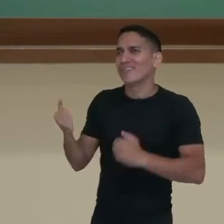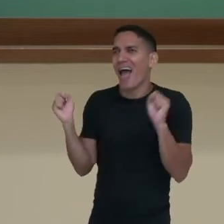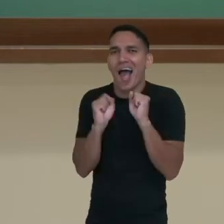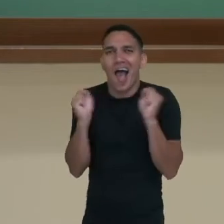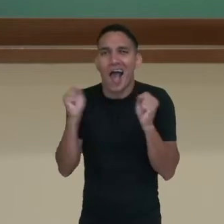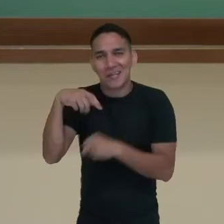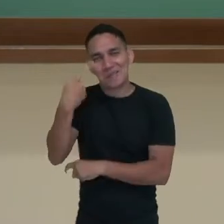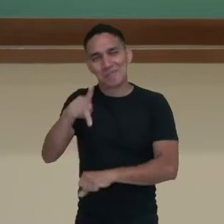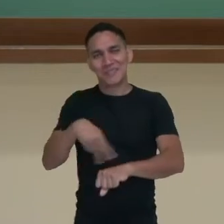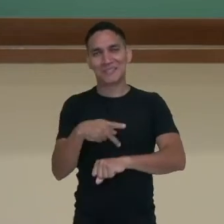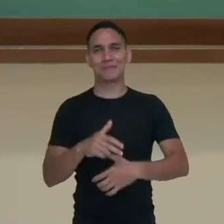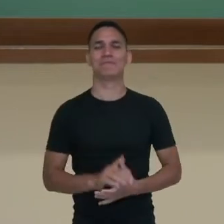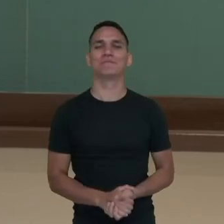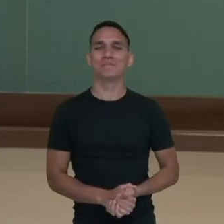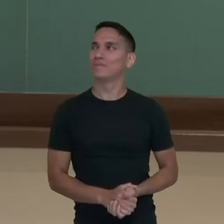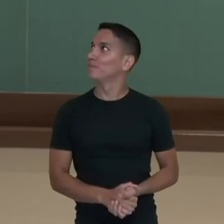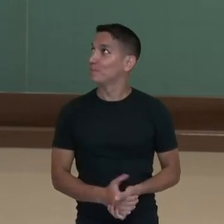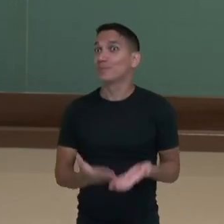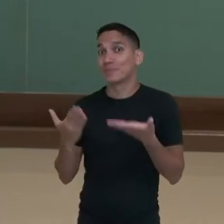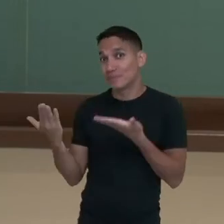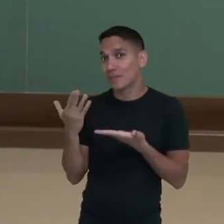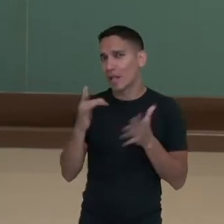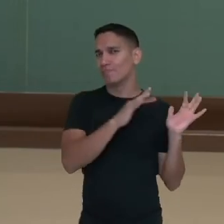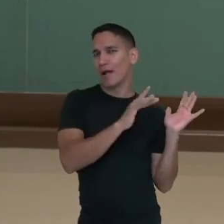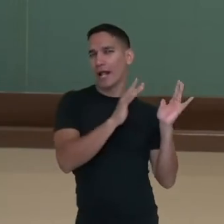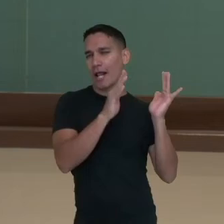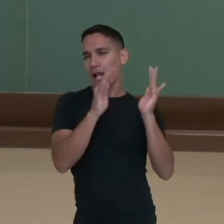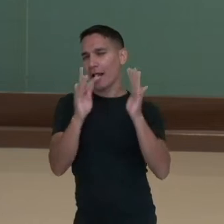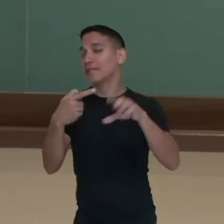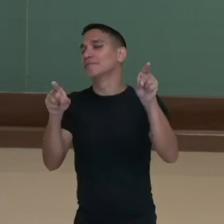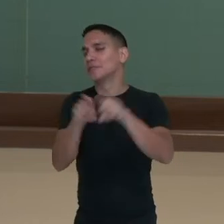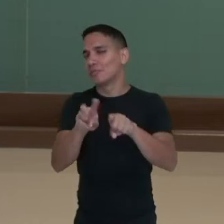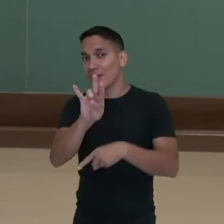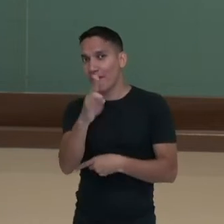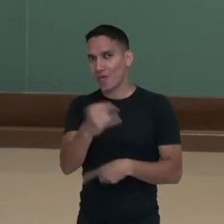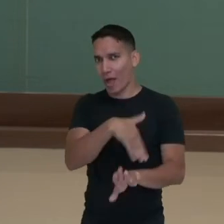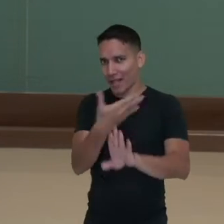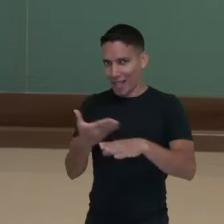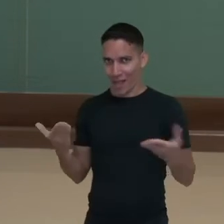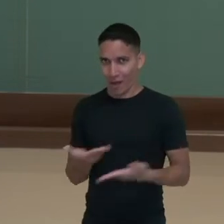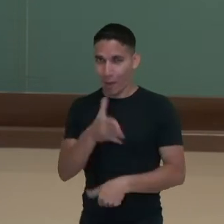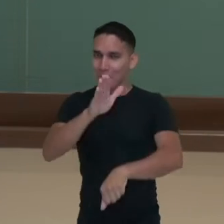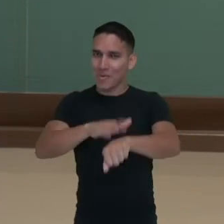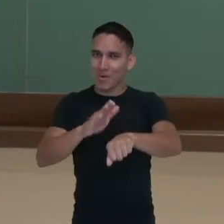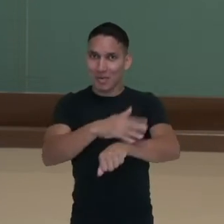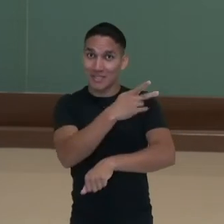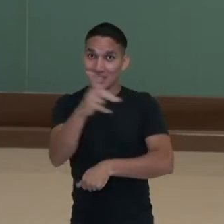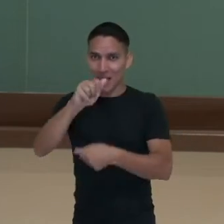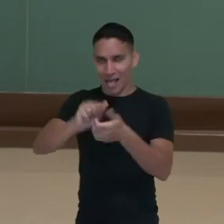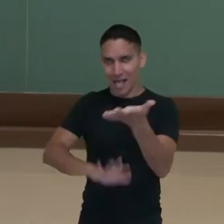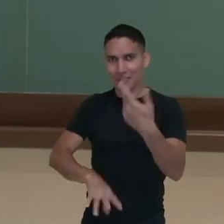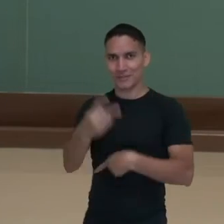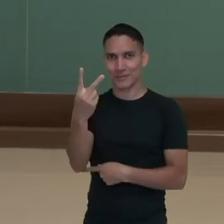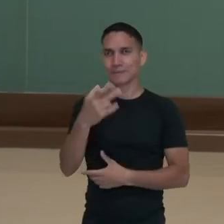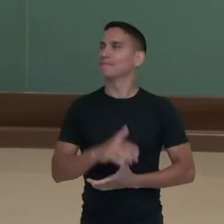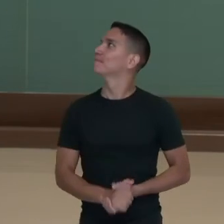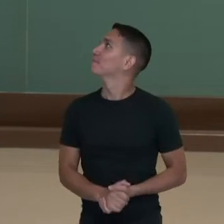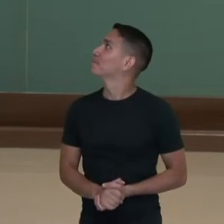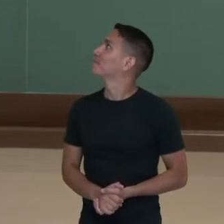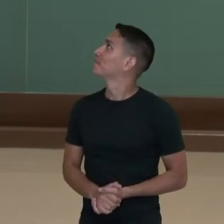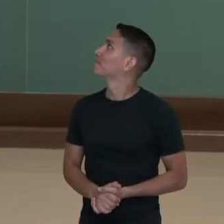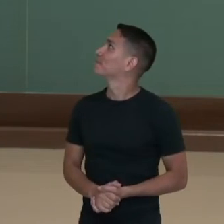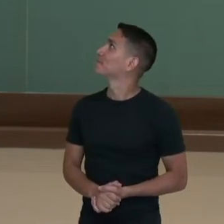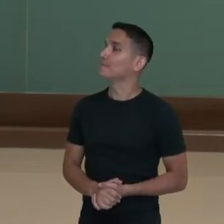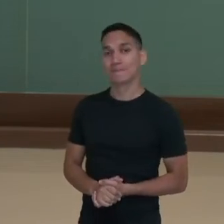nosso país. E dentro de tudo isso que nós vimos até aqui, chegou a hora da segunda atividade. Vamos